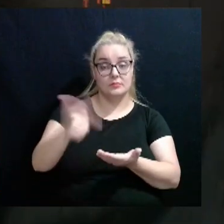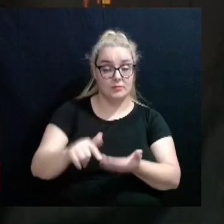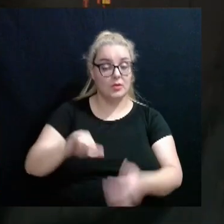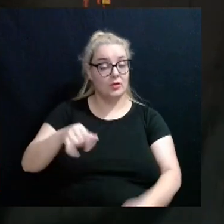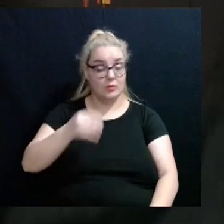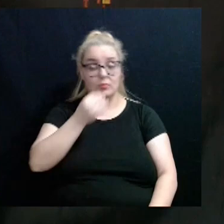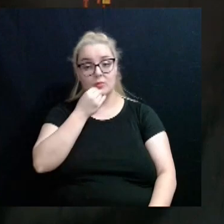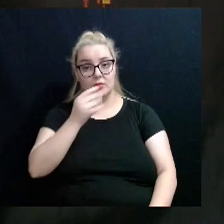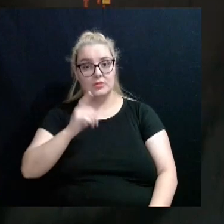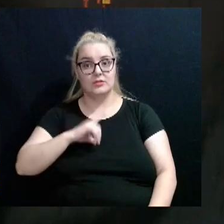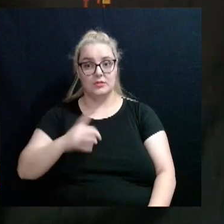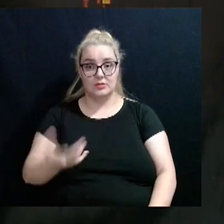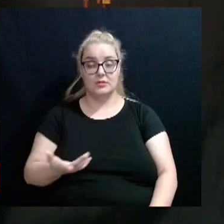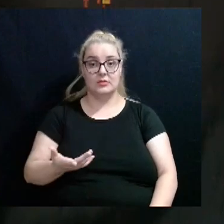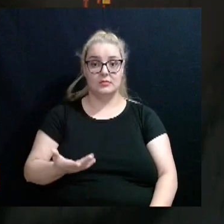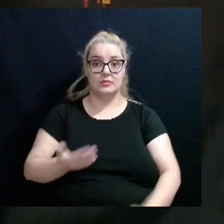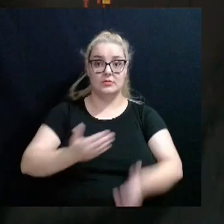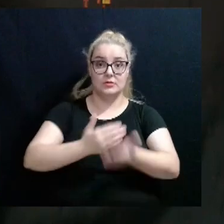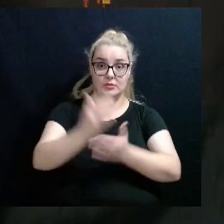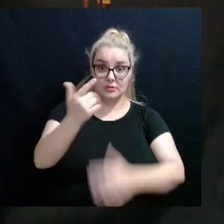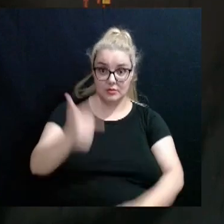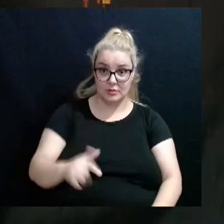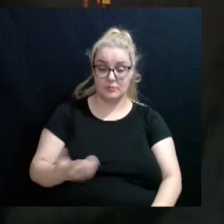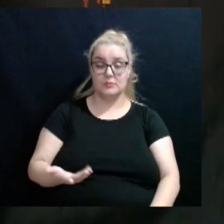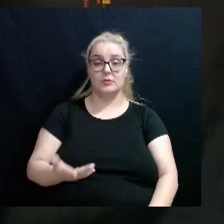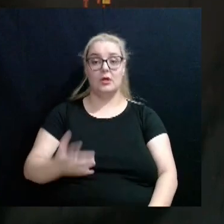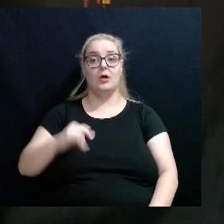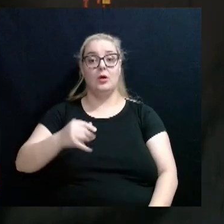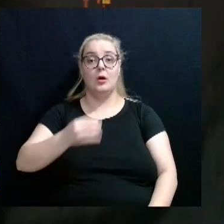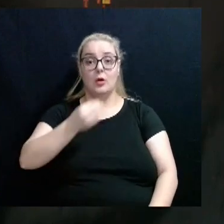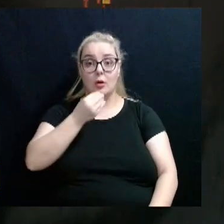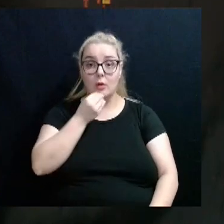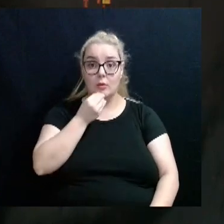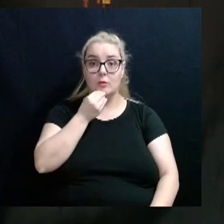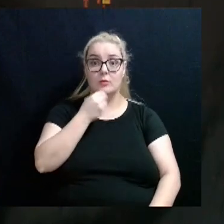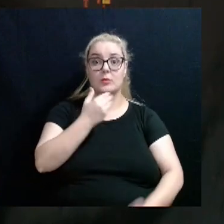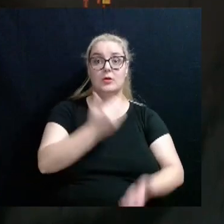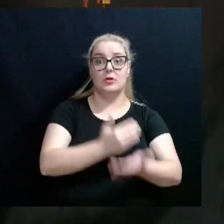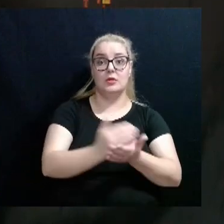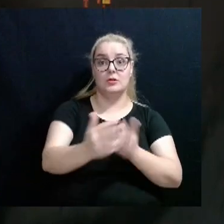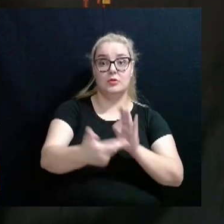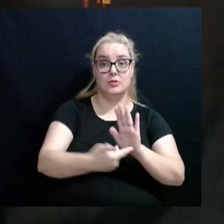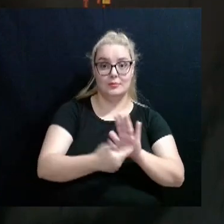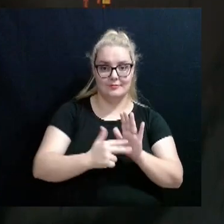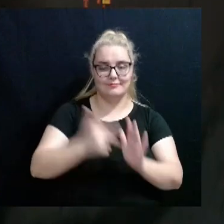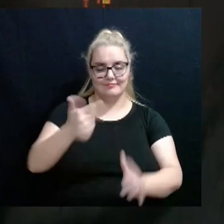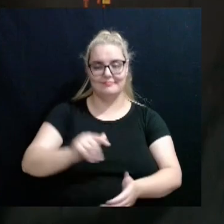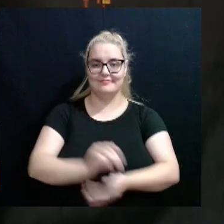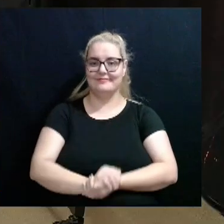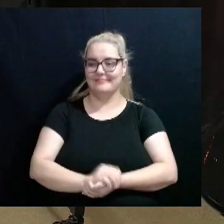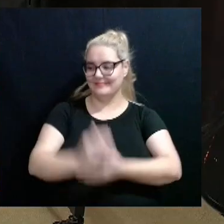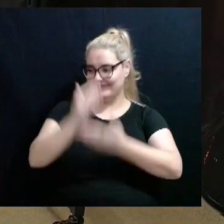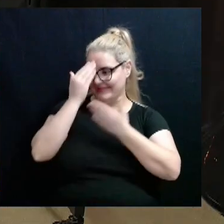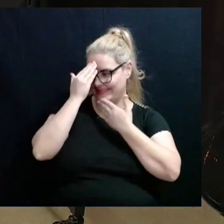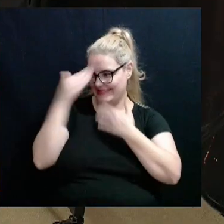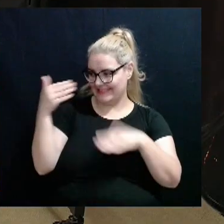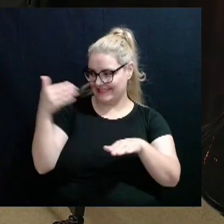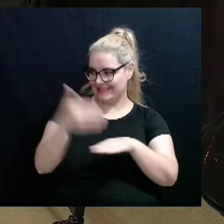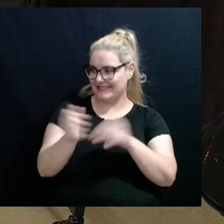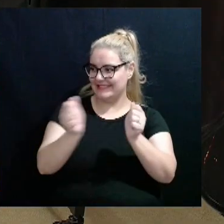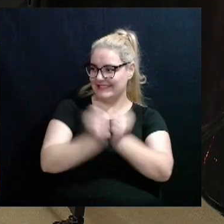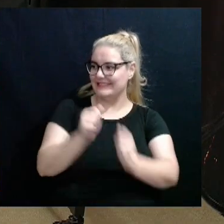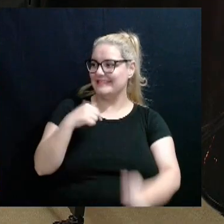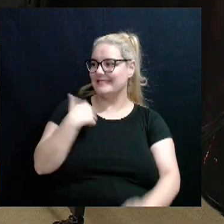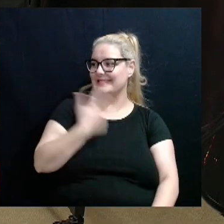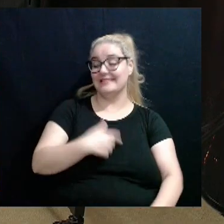de recomeçar, é a oportunidade de ressignificar. Professor, quero agradecer a sua participação, os ensinamentos